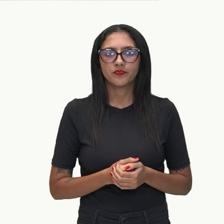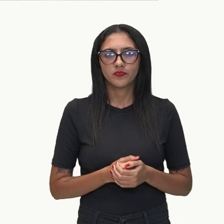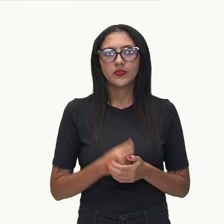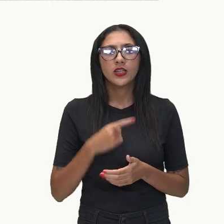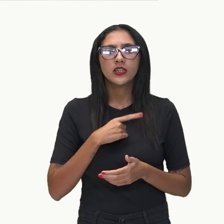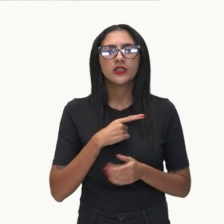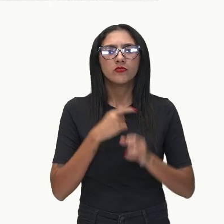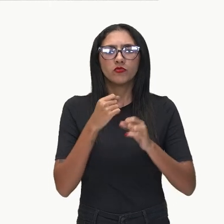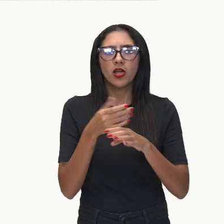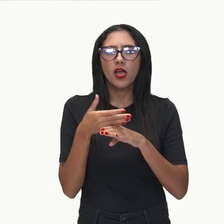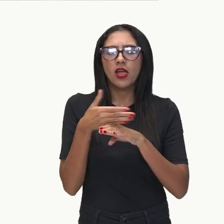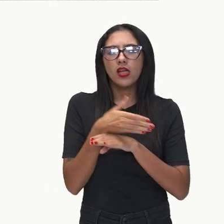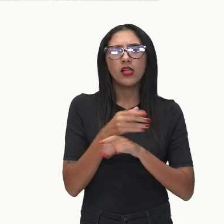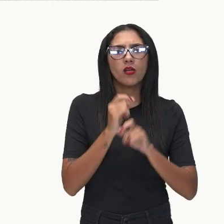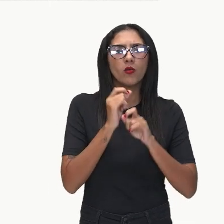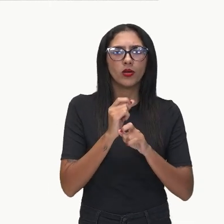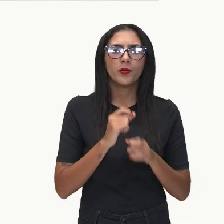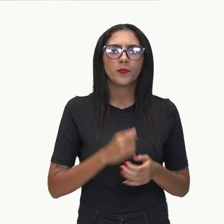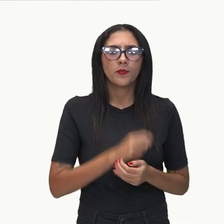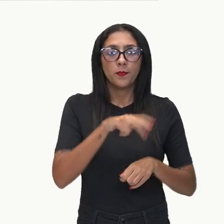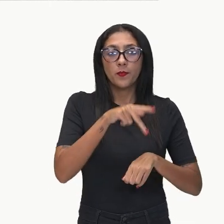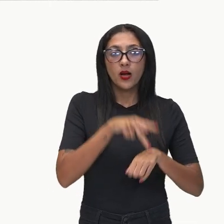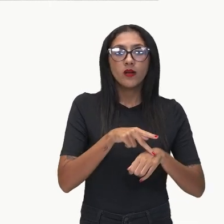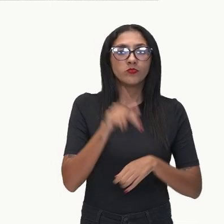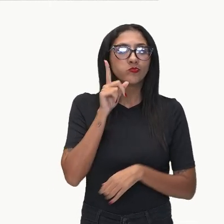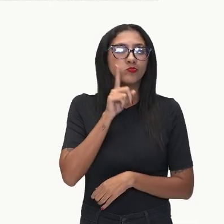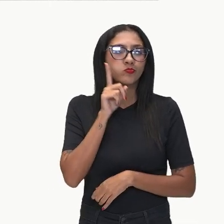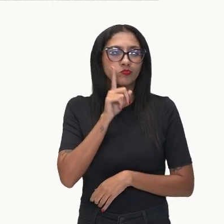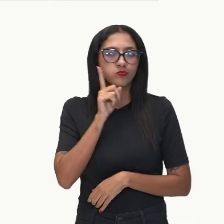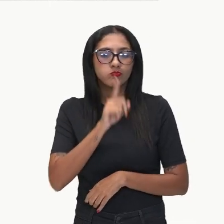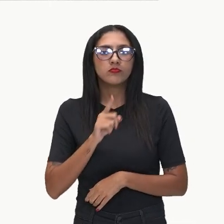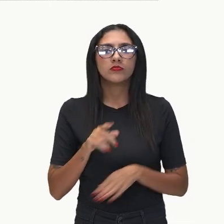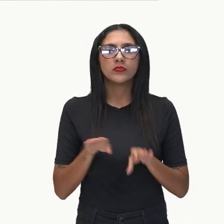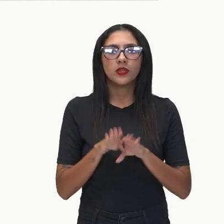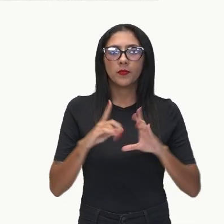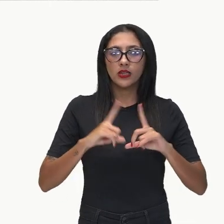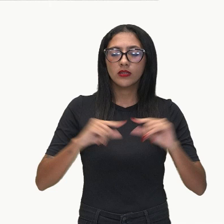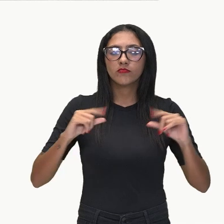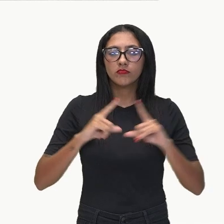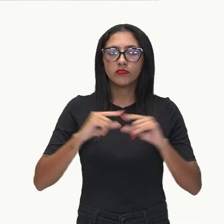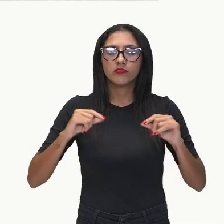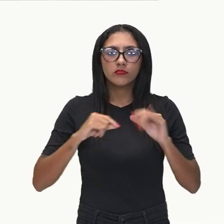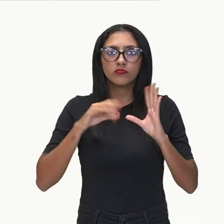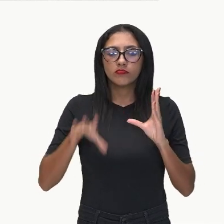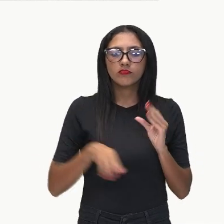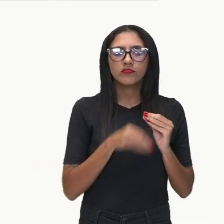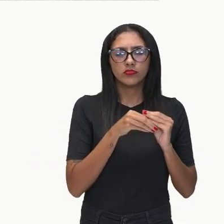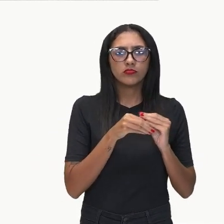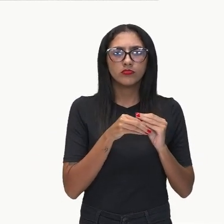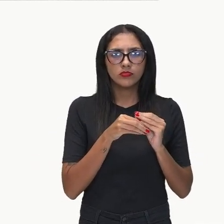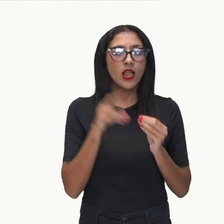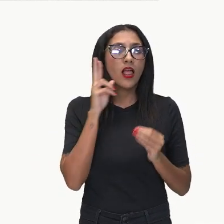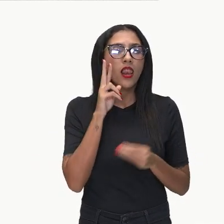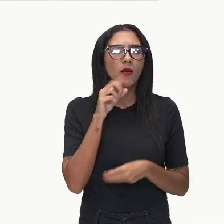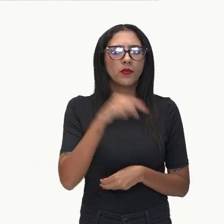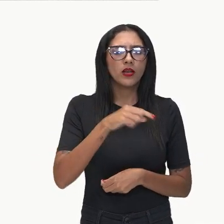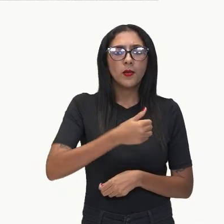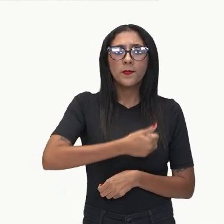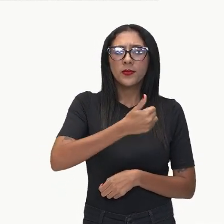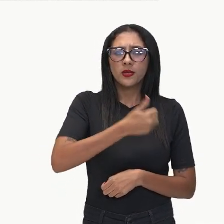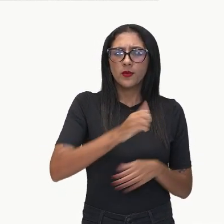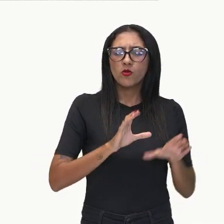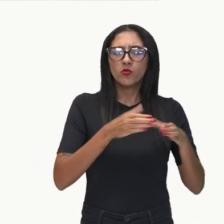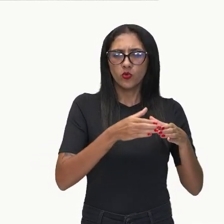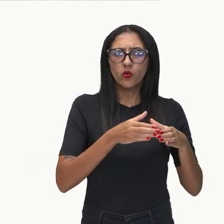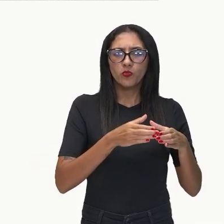entrada dos Estados Unidos e Japão na Tríplice Entente. Então você lembra lá que nós tínhamos duas